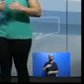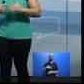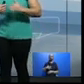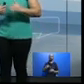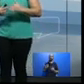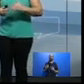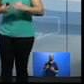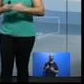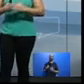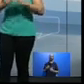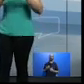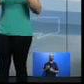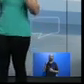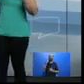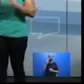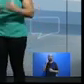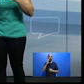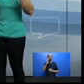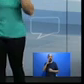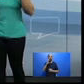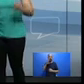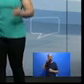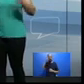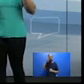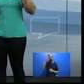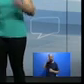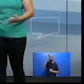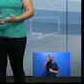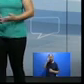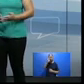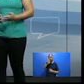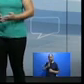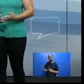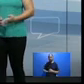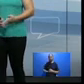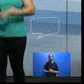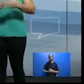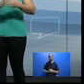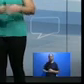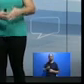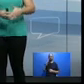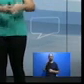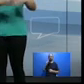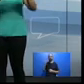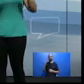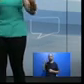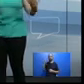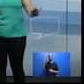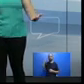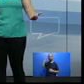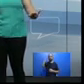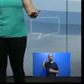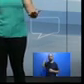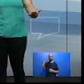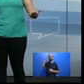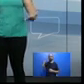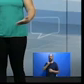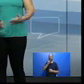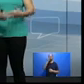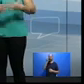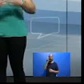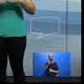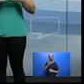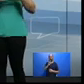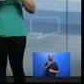uma historinha. Gente, a história do Brasil é riquíssima. A história do Brasil não tem como ser chata.